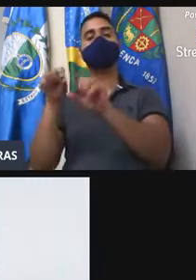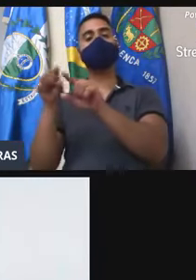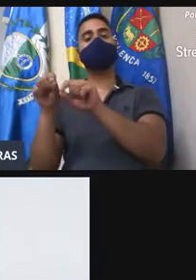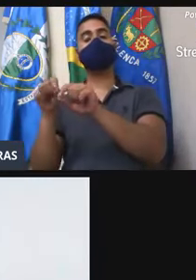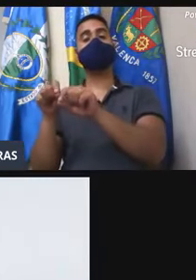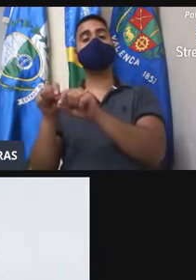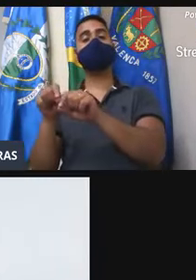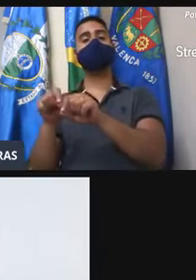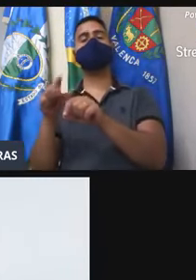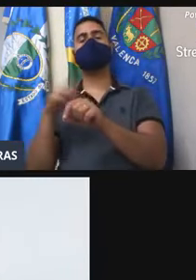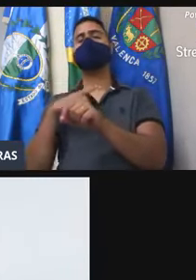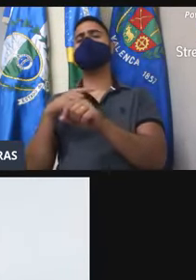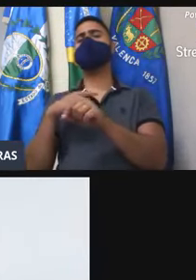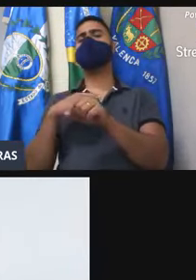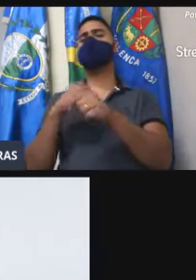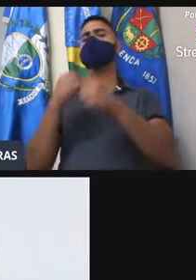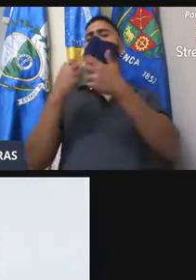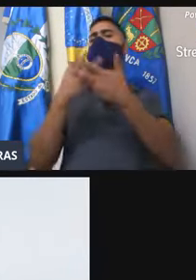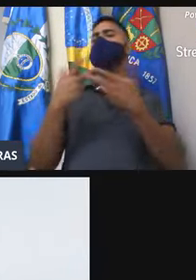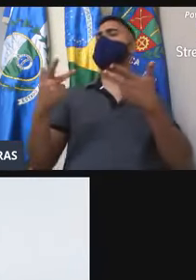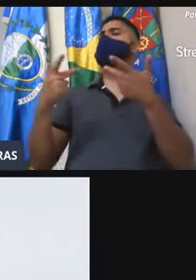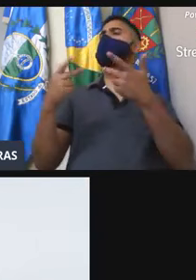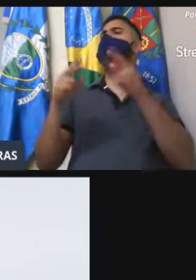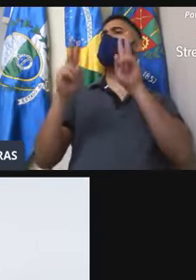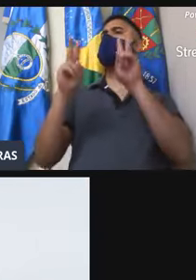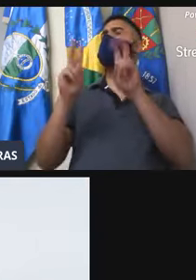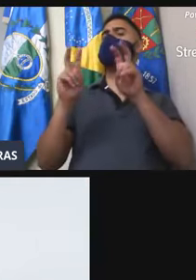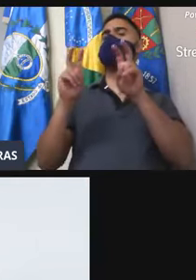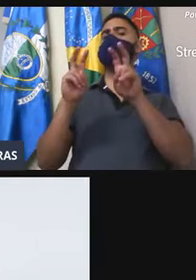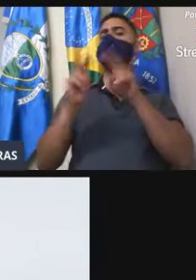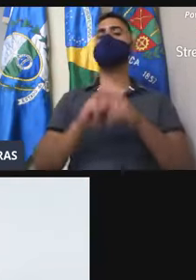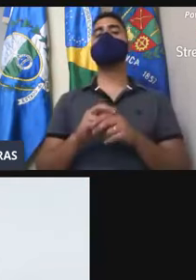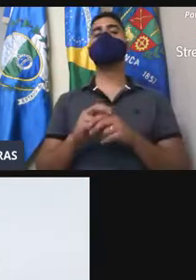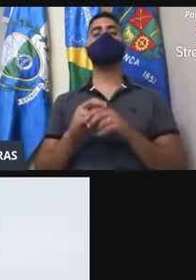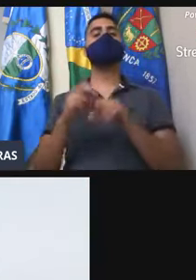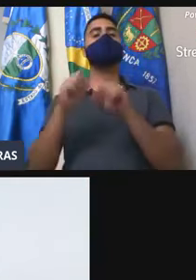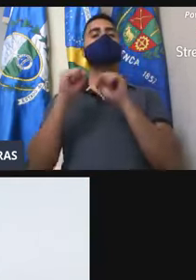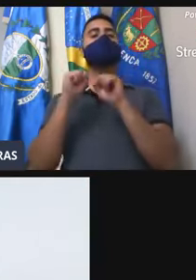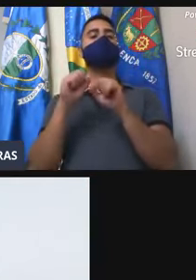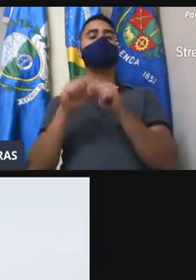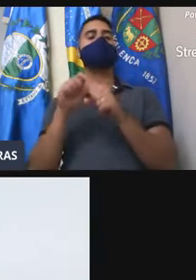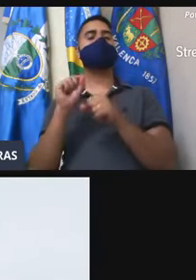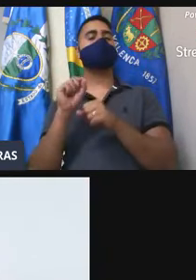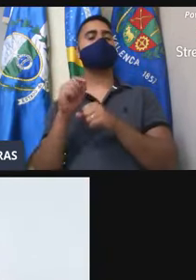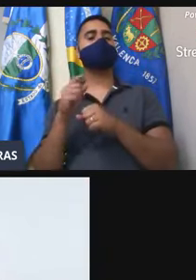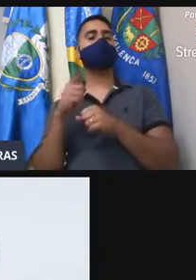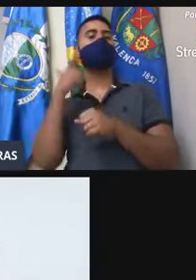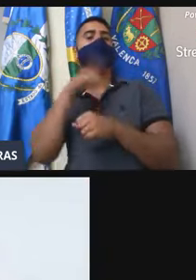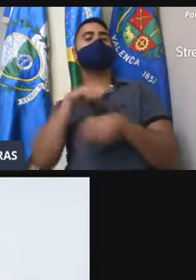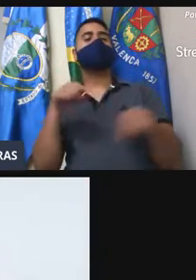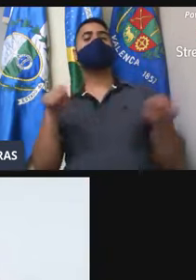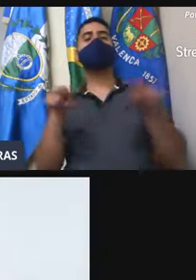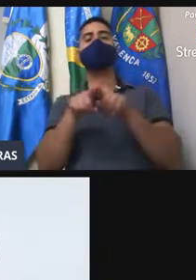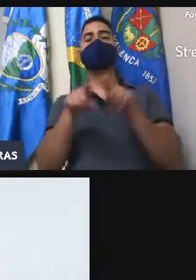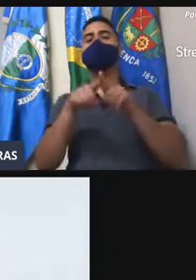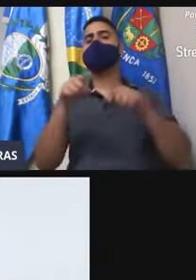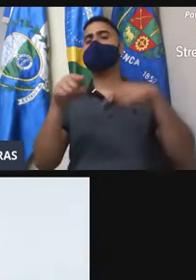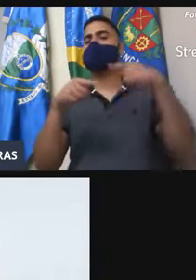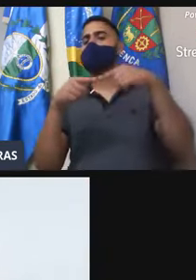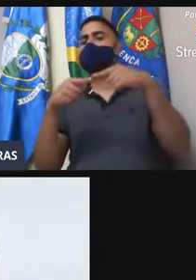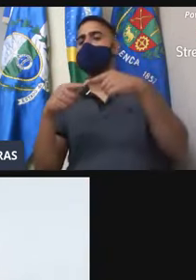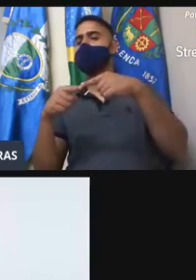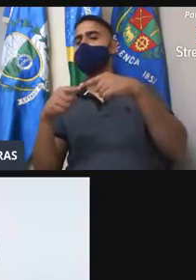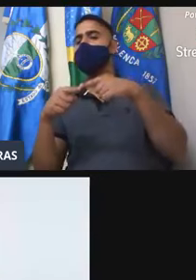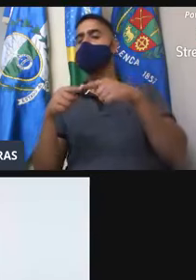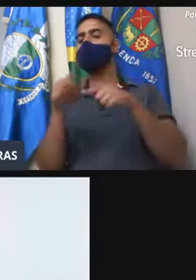ter atividades voltadas para esse meio, para que a gente possa atingir esse objetivo. Que nós jamais vamos